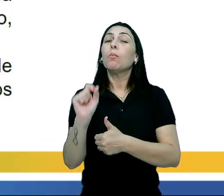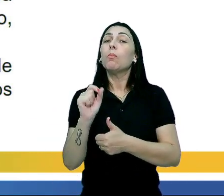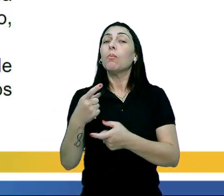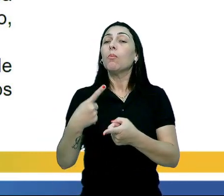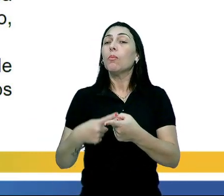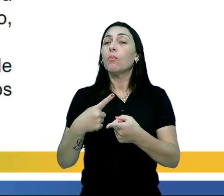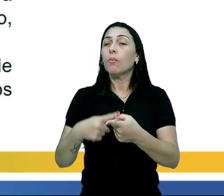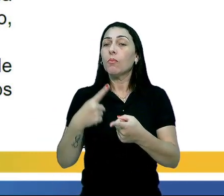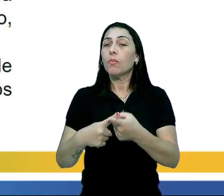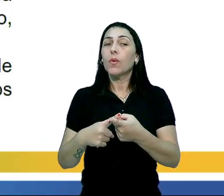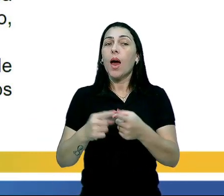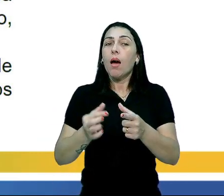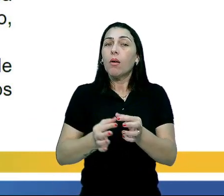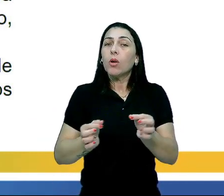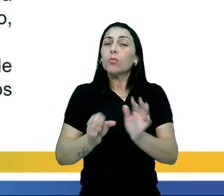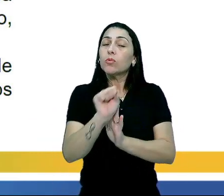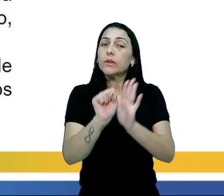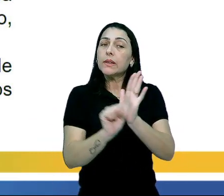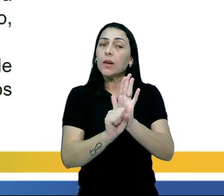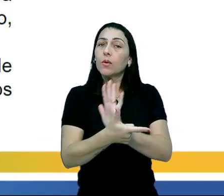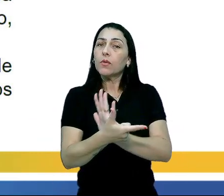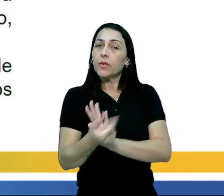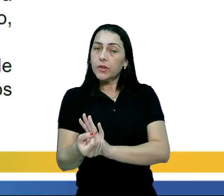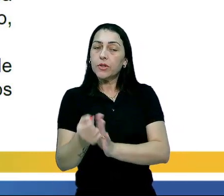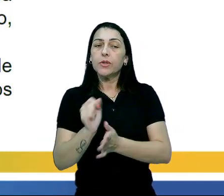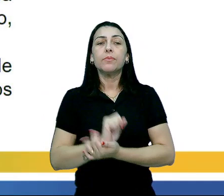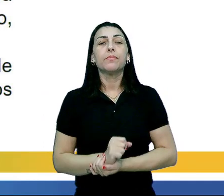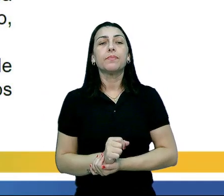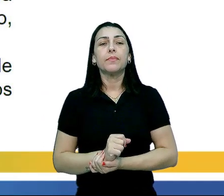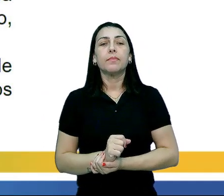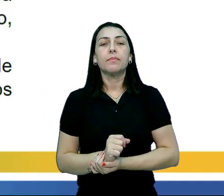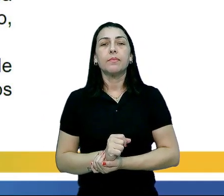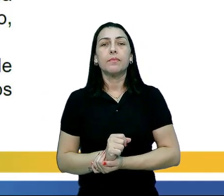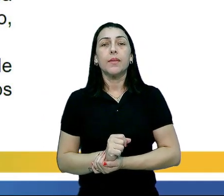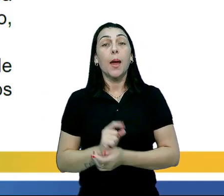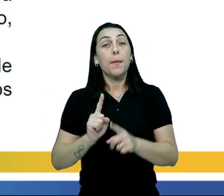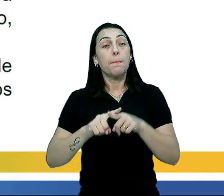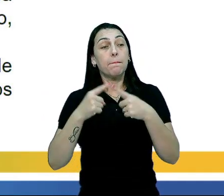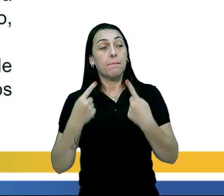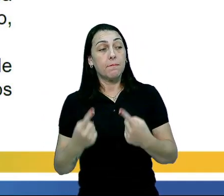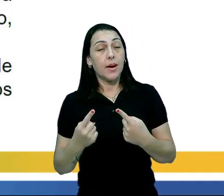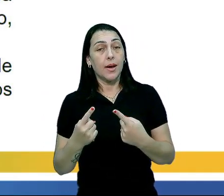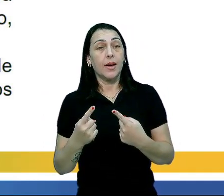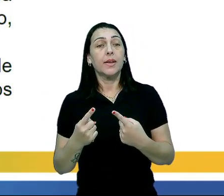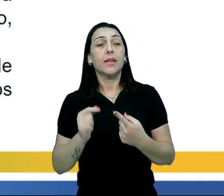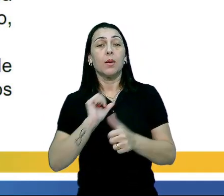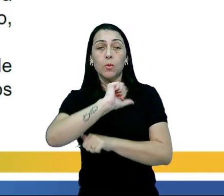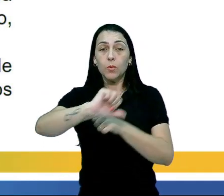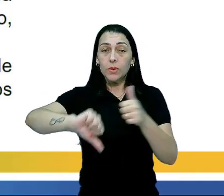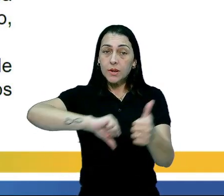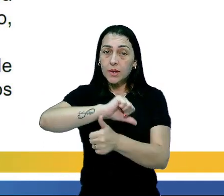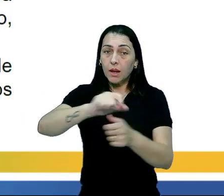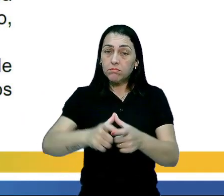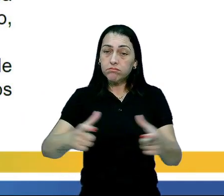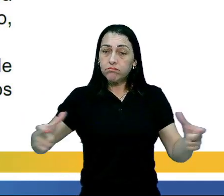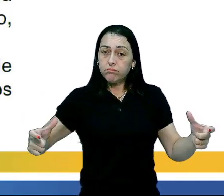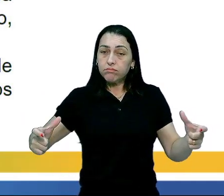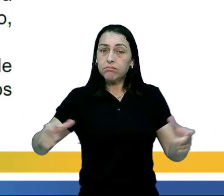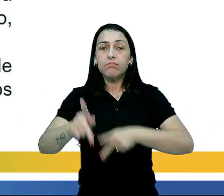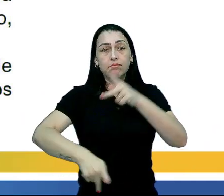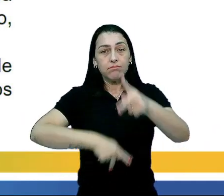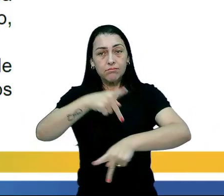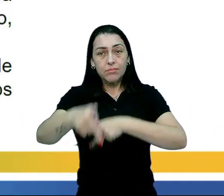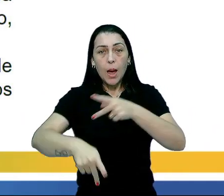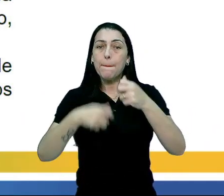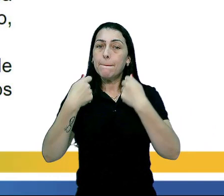alterou substancialmente ao longo do século XX. Mas, sobre a transição demográfica